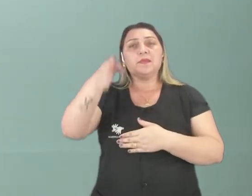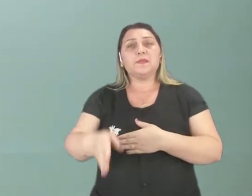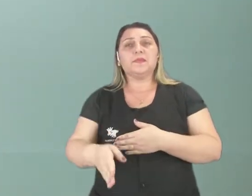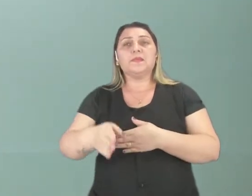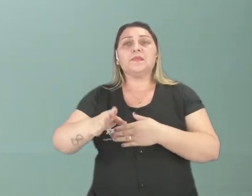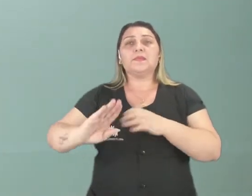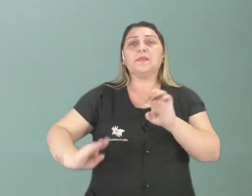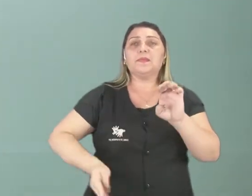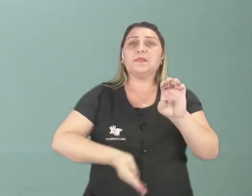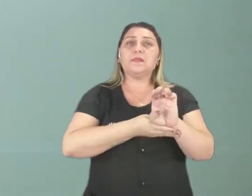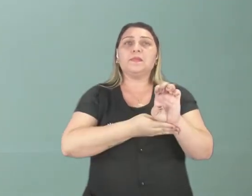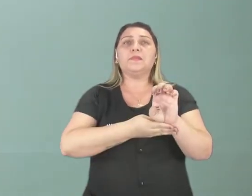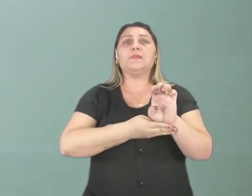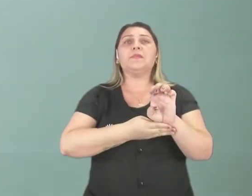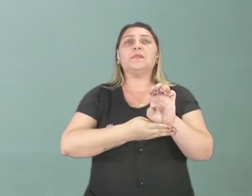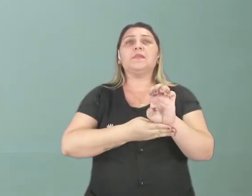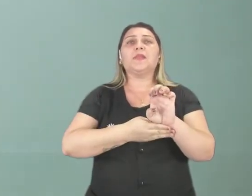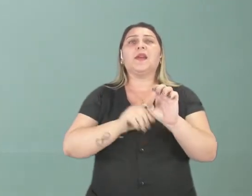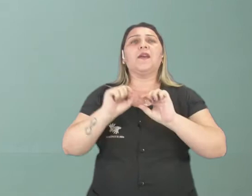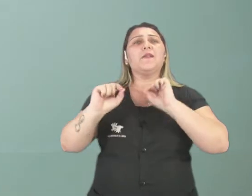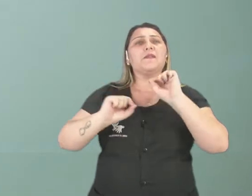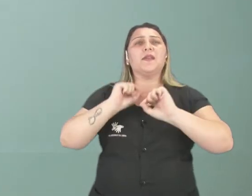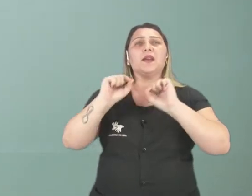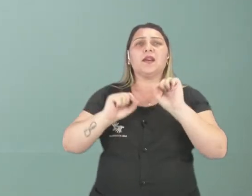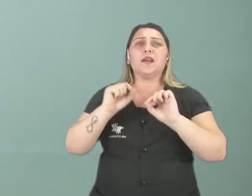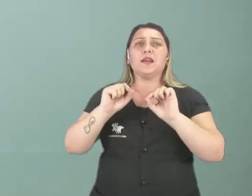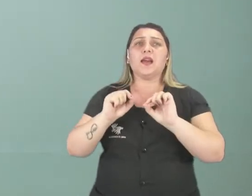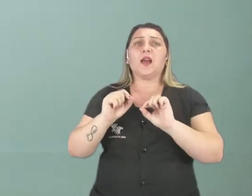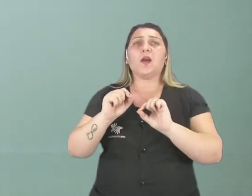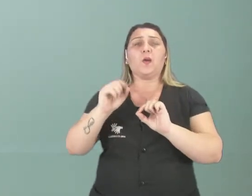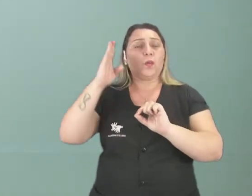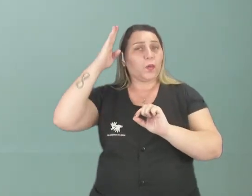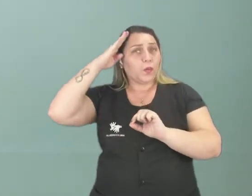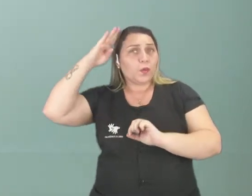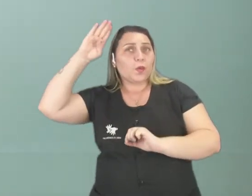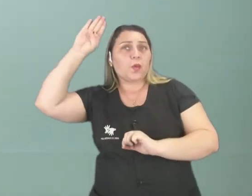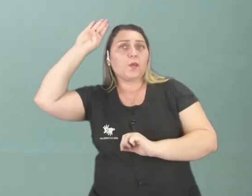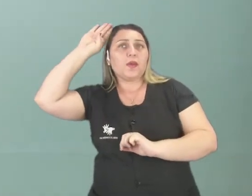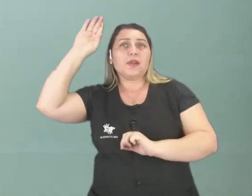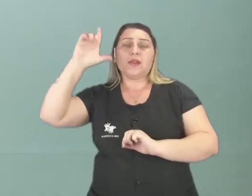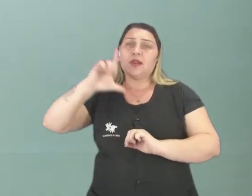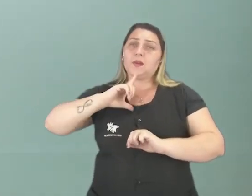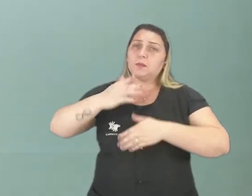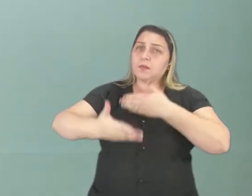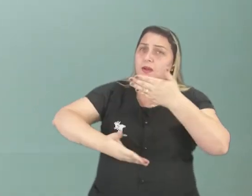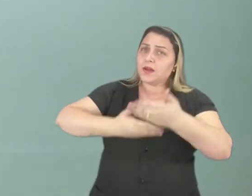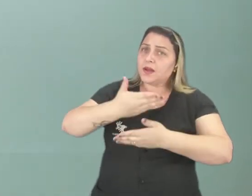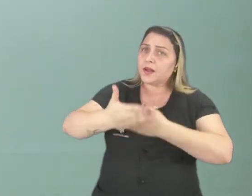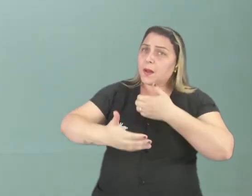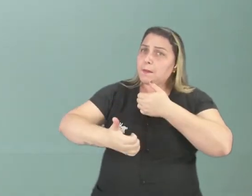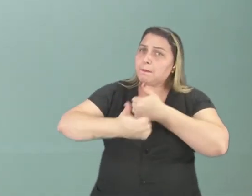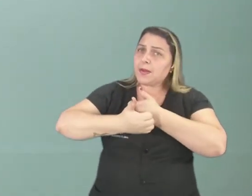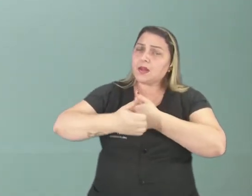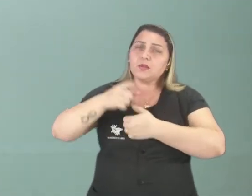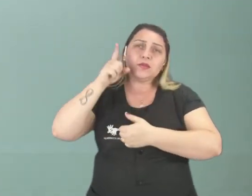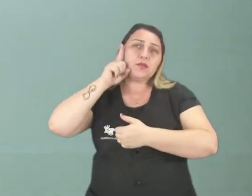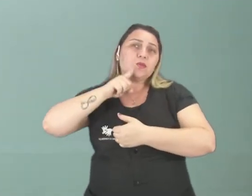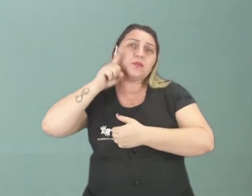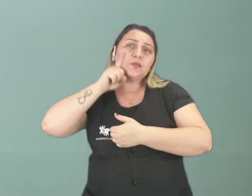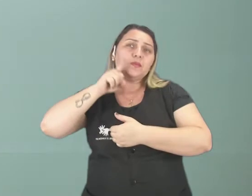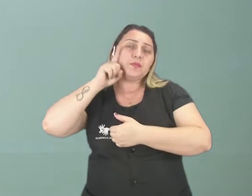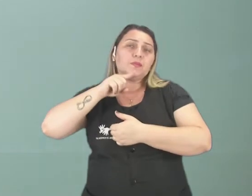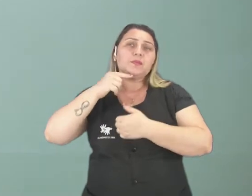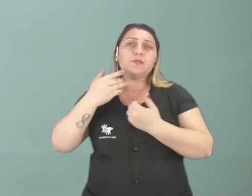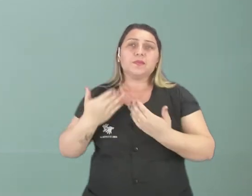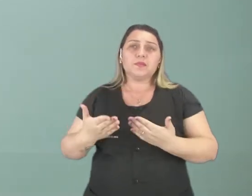emenda Platt, né? O que essa emenda diz? É que Cuba, né, teria aí uma relação muito próxima dos Estados Unidos e os